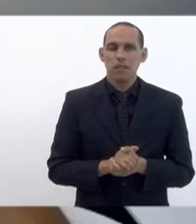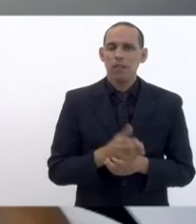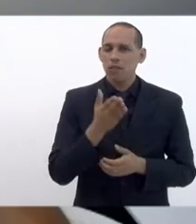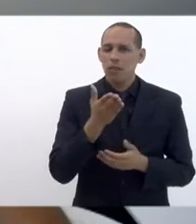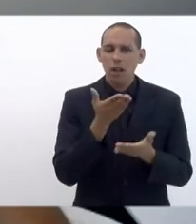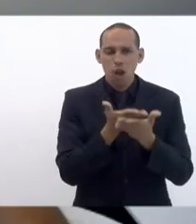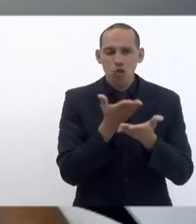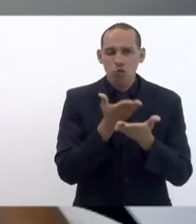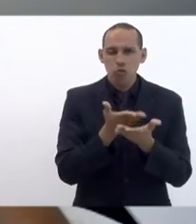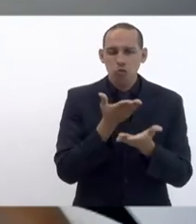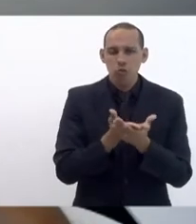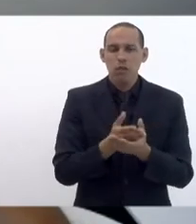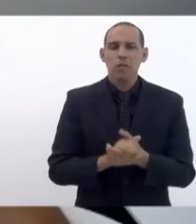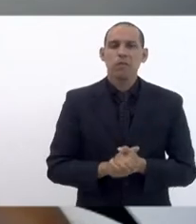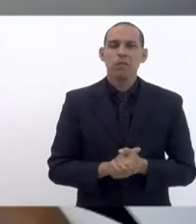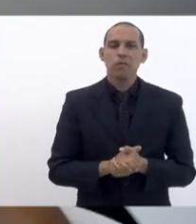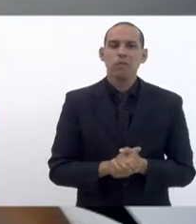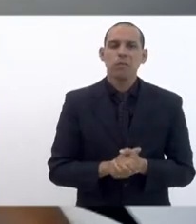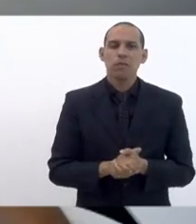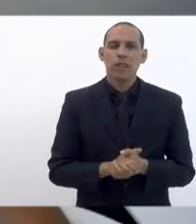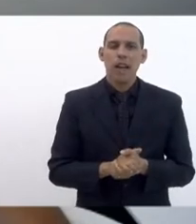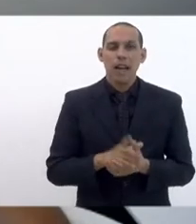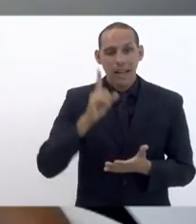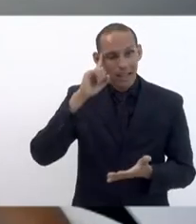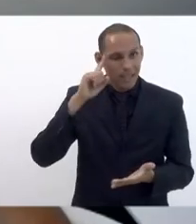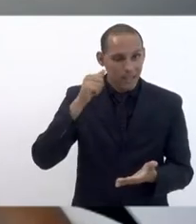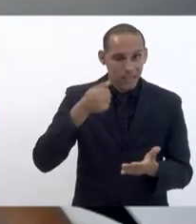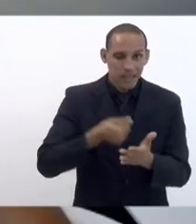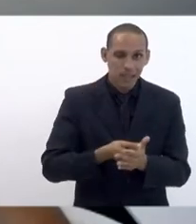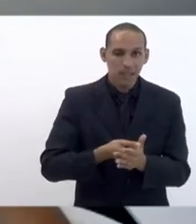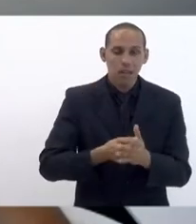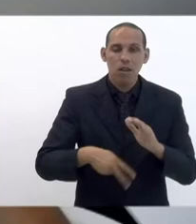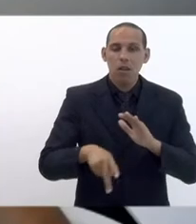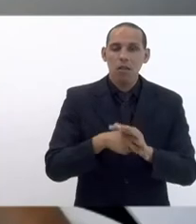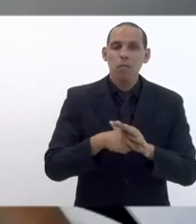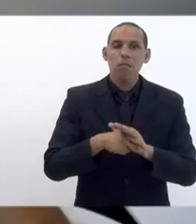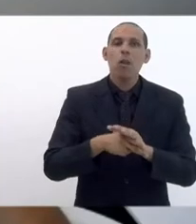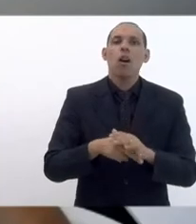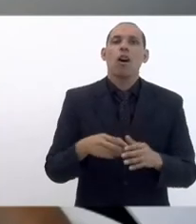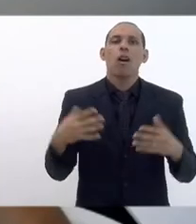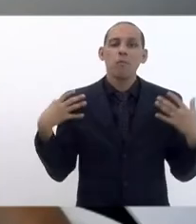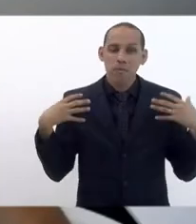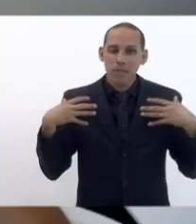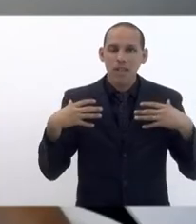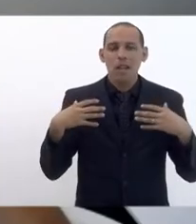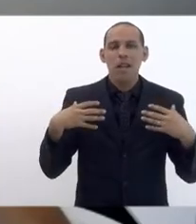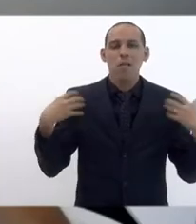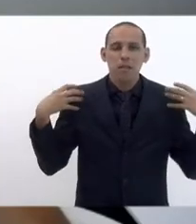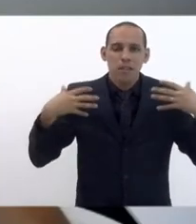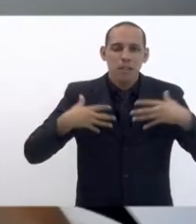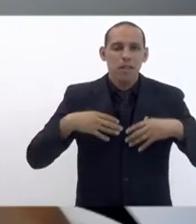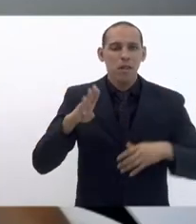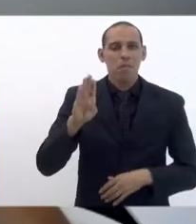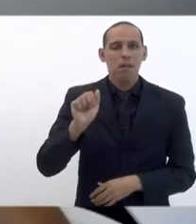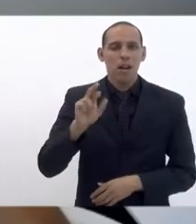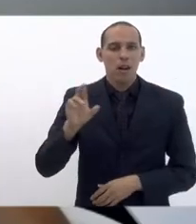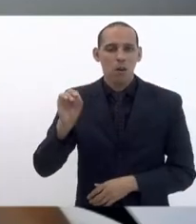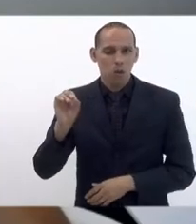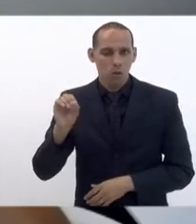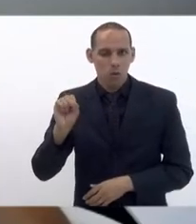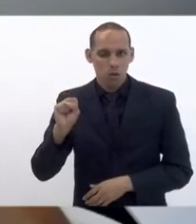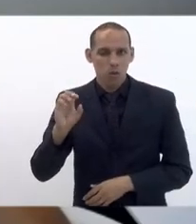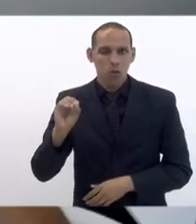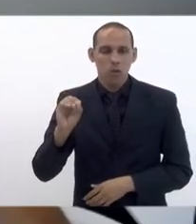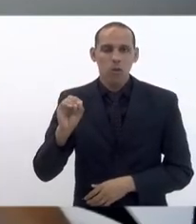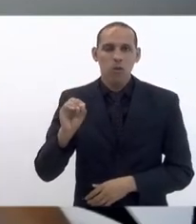Excelência vai fazer, a decisão tomada pelo ministro Barroso no ano passado na ação direta de